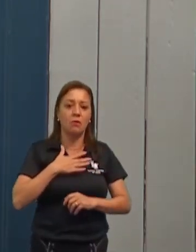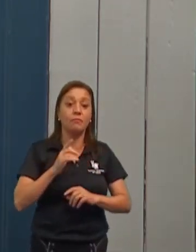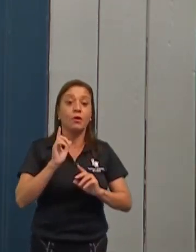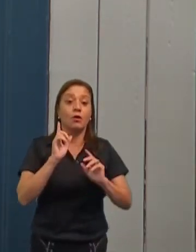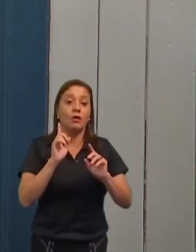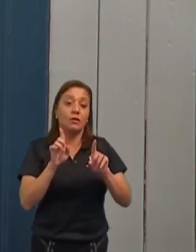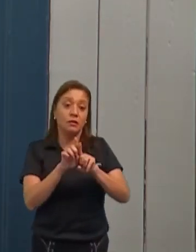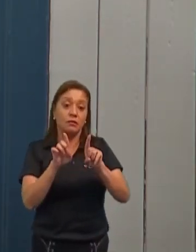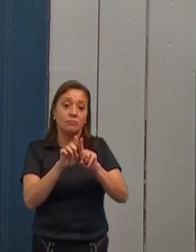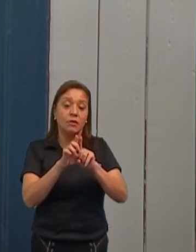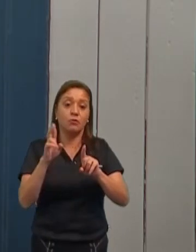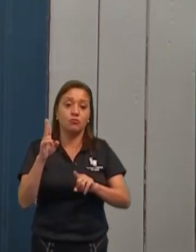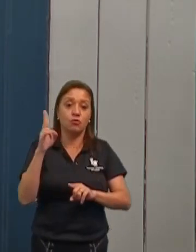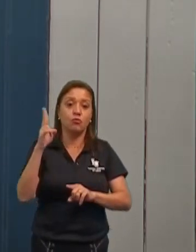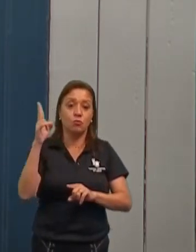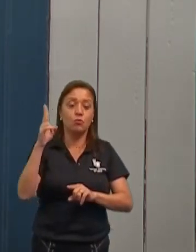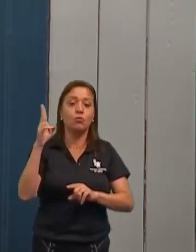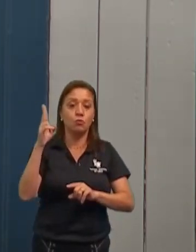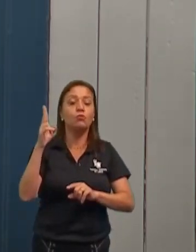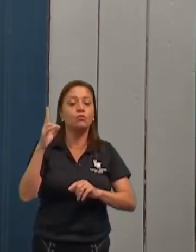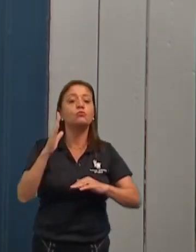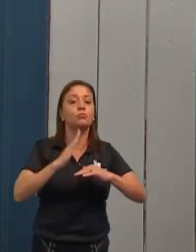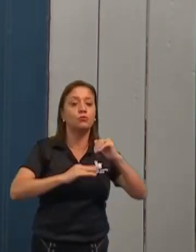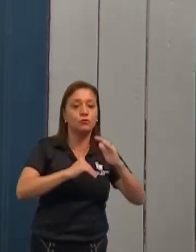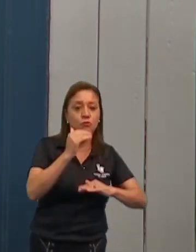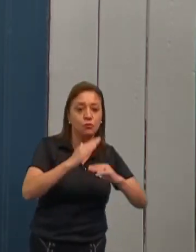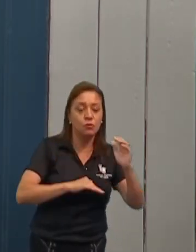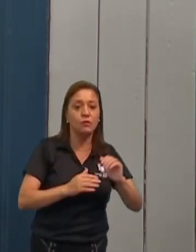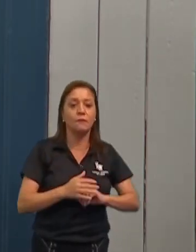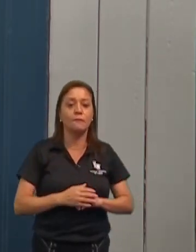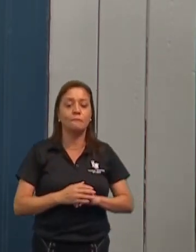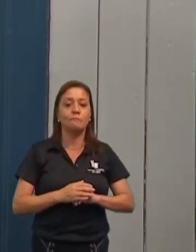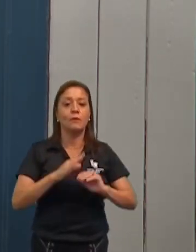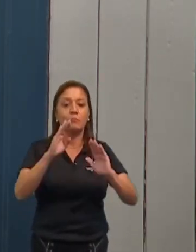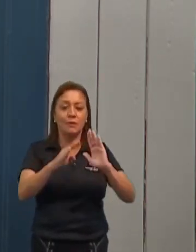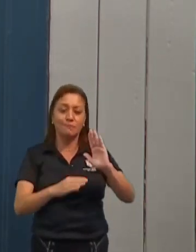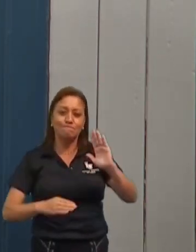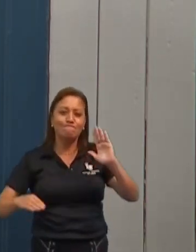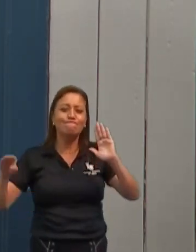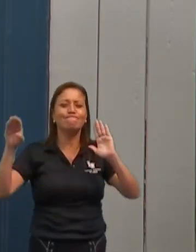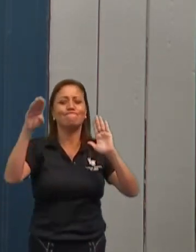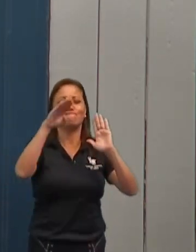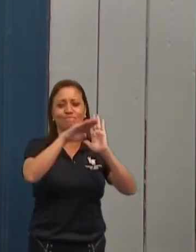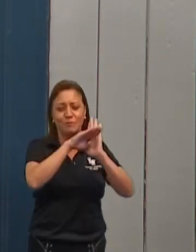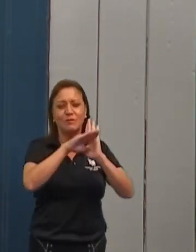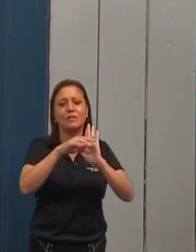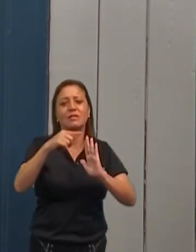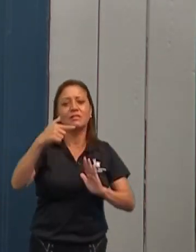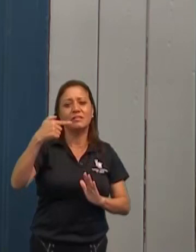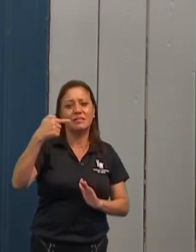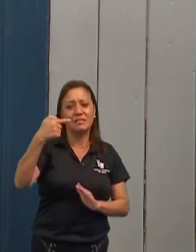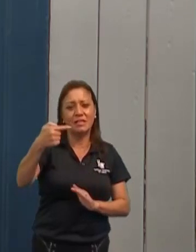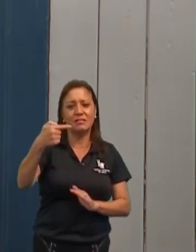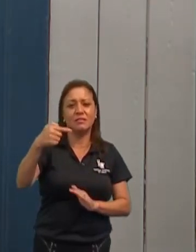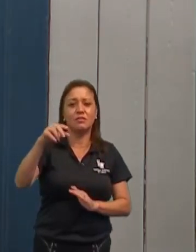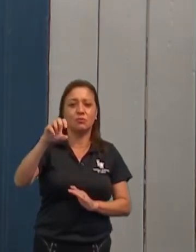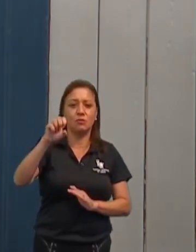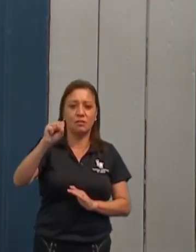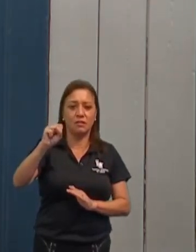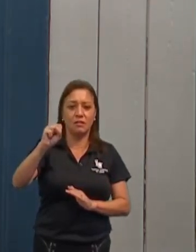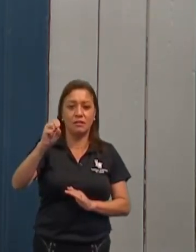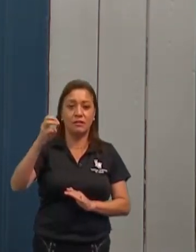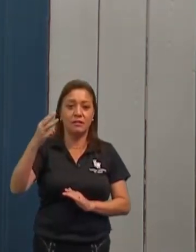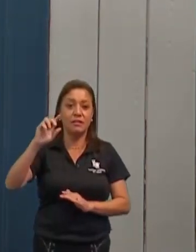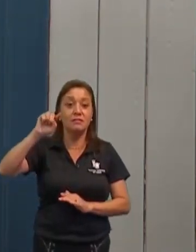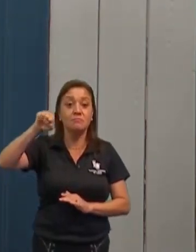mil em 2019 para 783 mil em dezembro